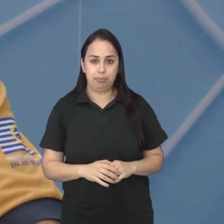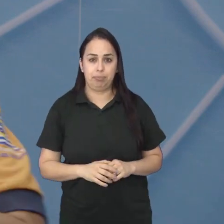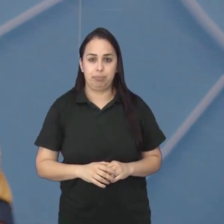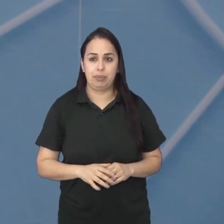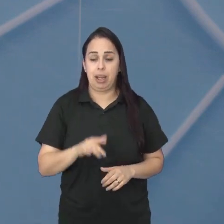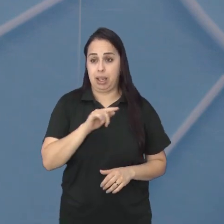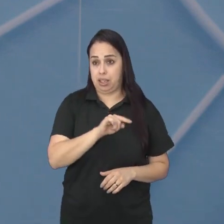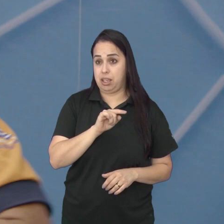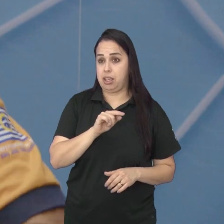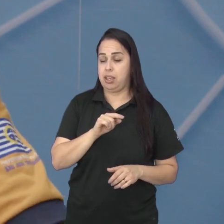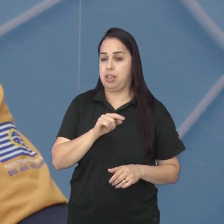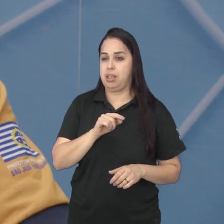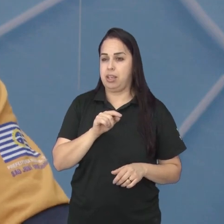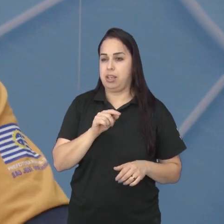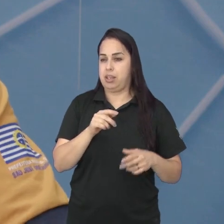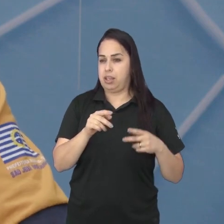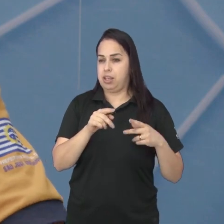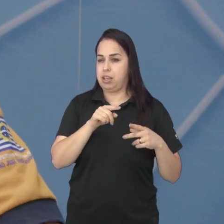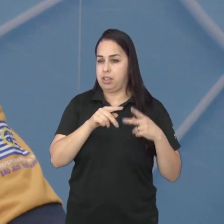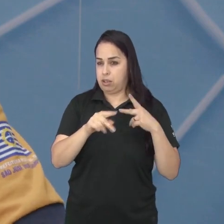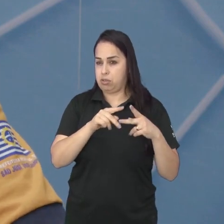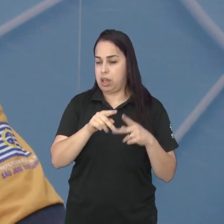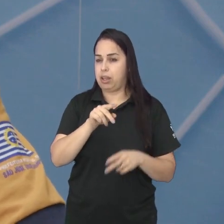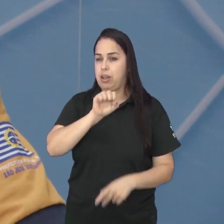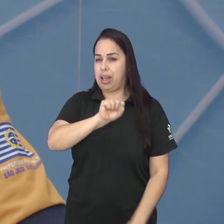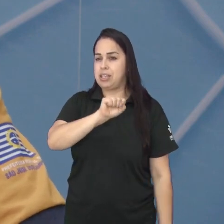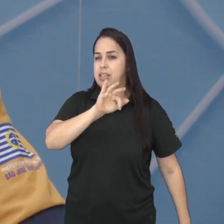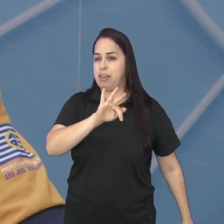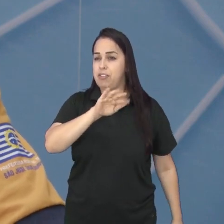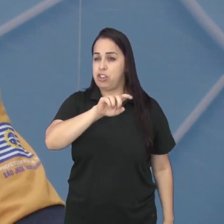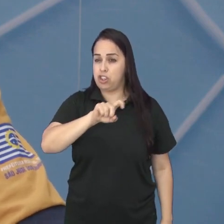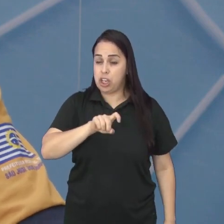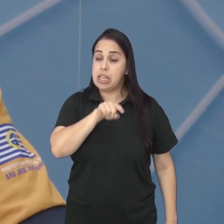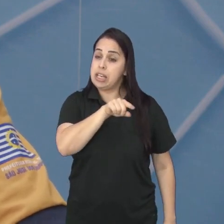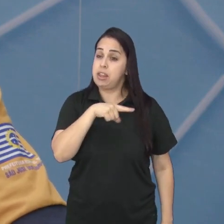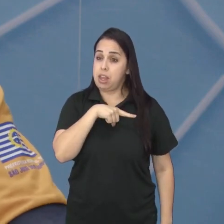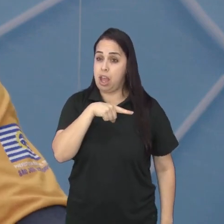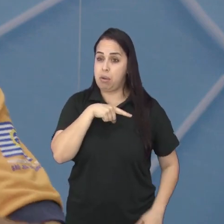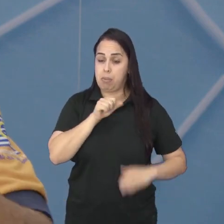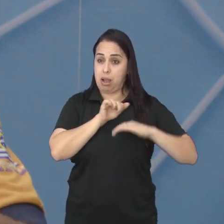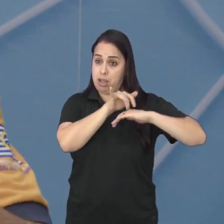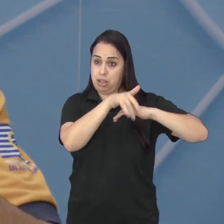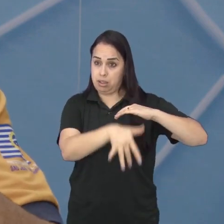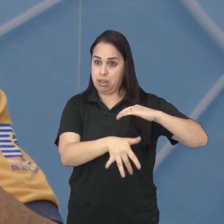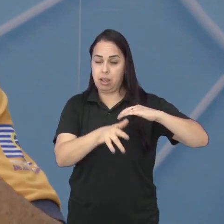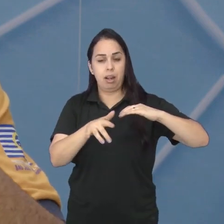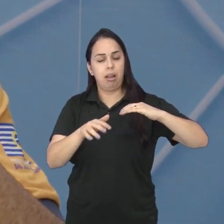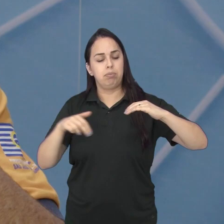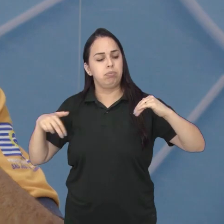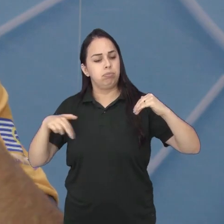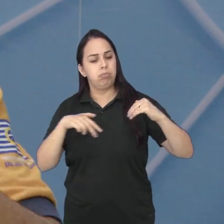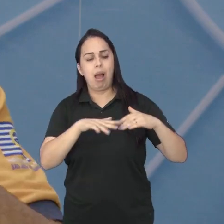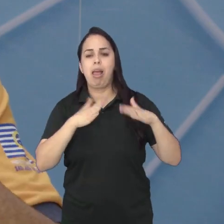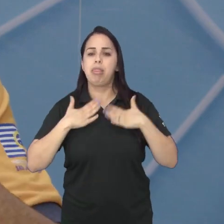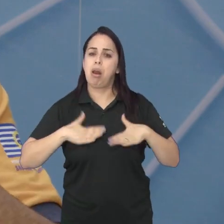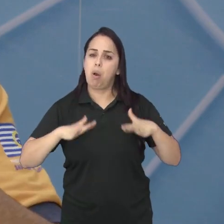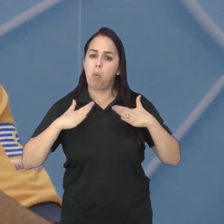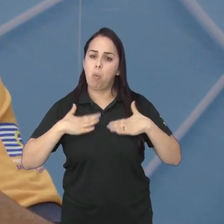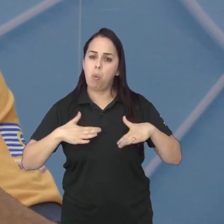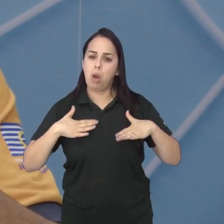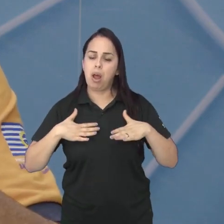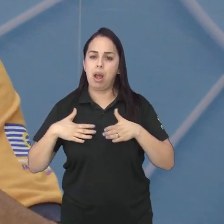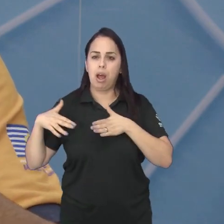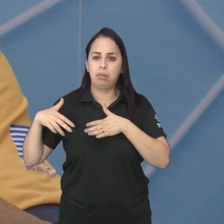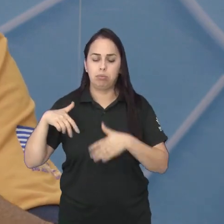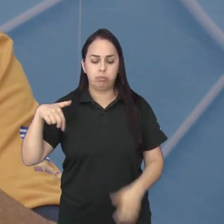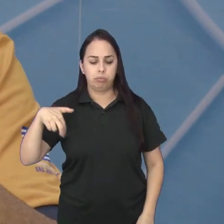dar um exemplo aqui, nós temos uma em São José, que é lá em São Francisco Xavier, Cachoeira Pedro Davi. Você chega na cachoeira num lugar tranquilo,